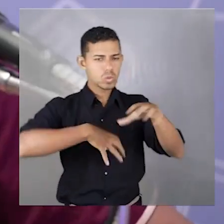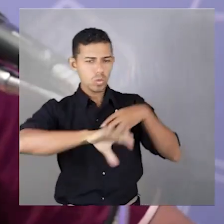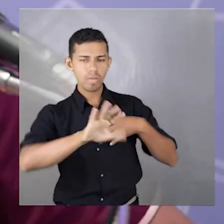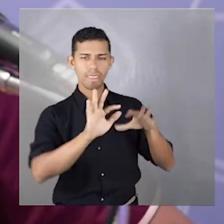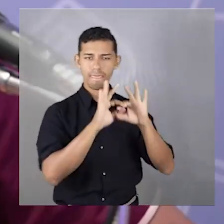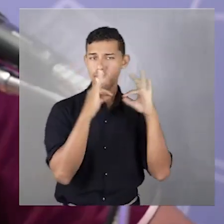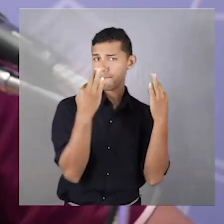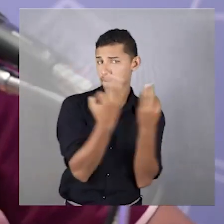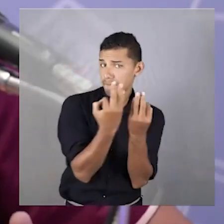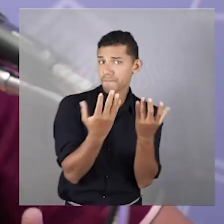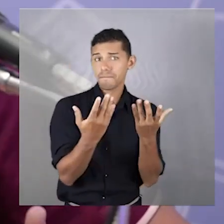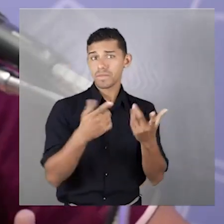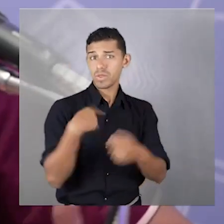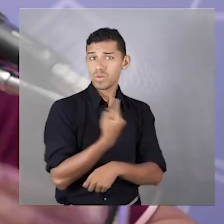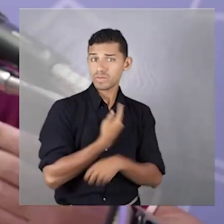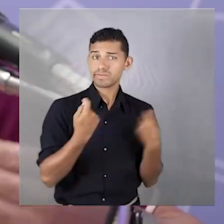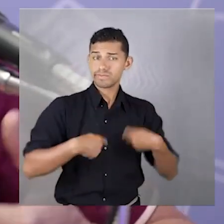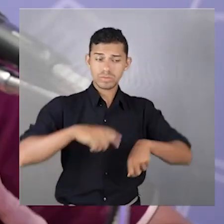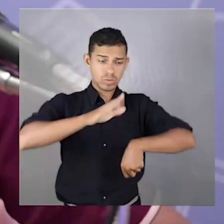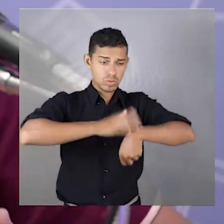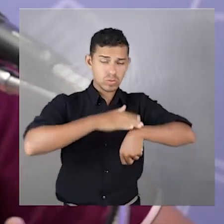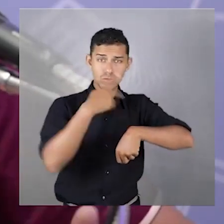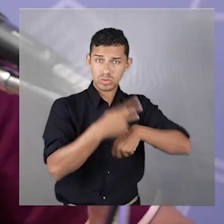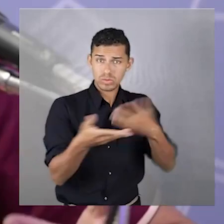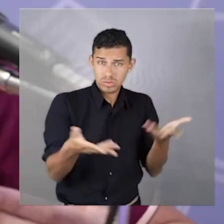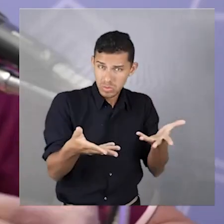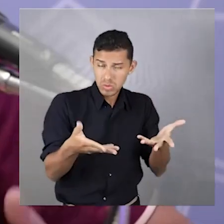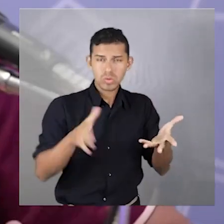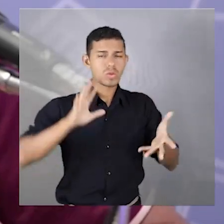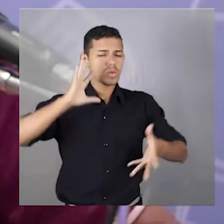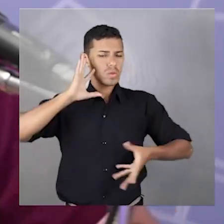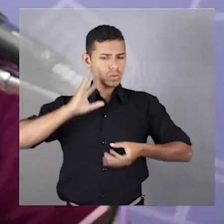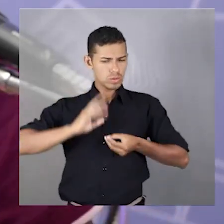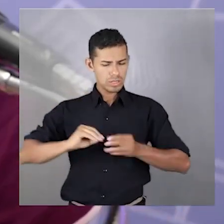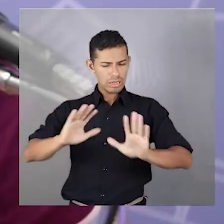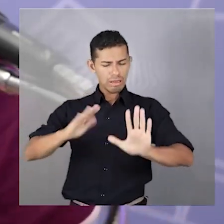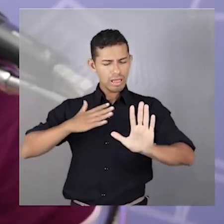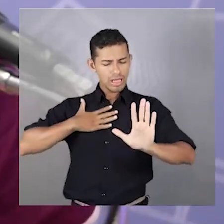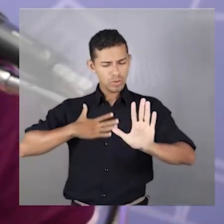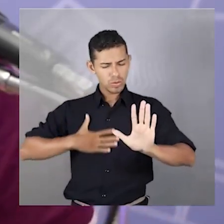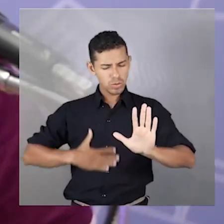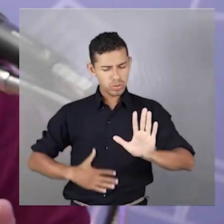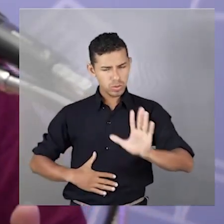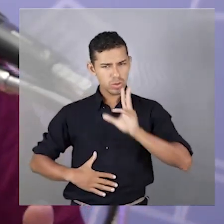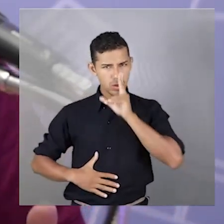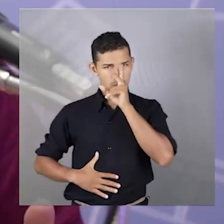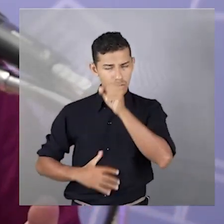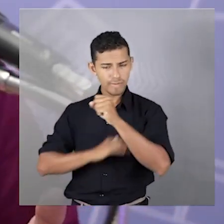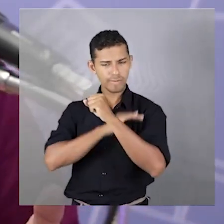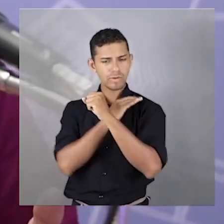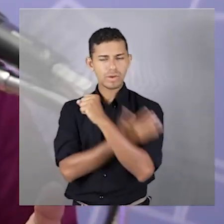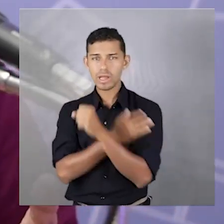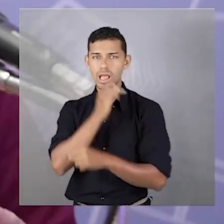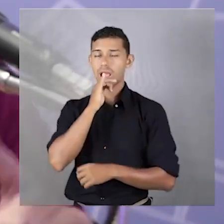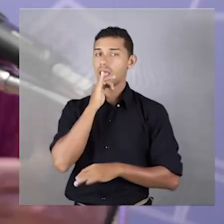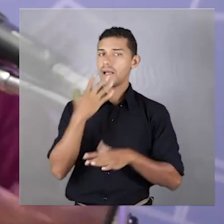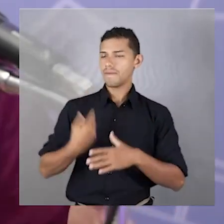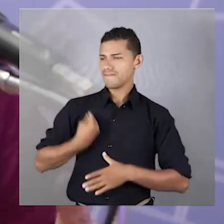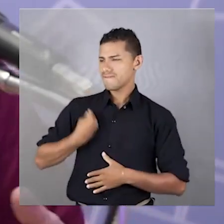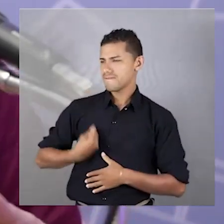funções familiares, e a gente precisa daquele momento de recuperar as forças. Se a gente for tomar um aspecto de vida, né,